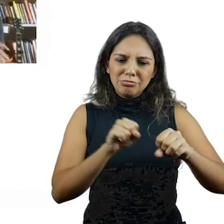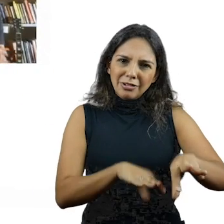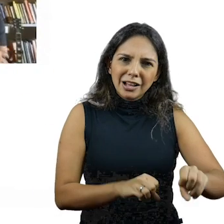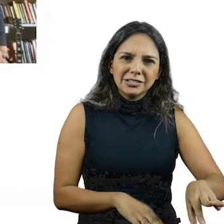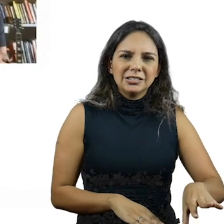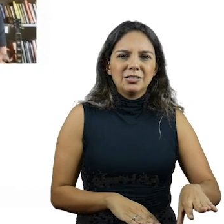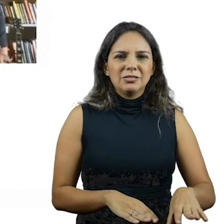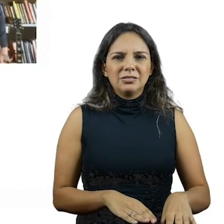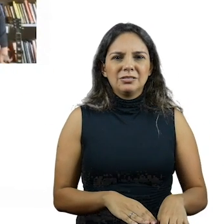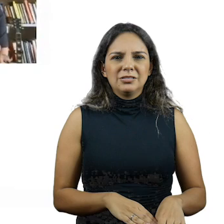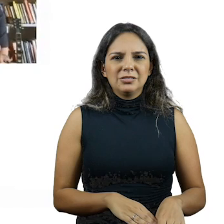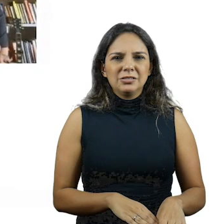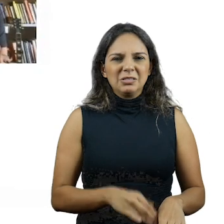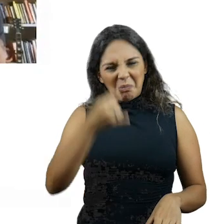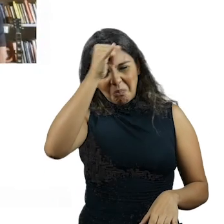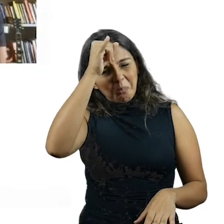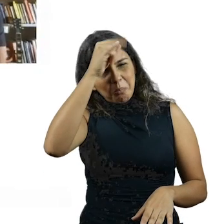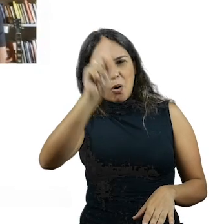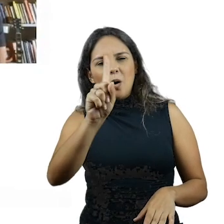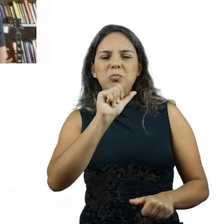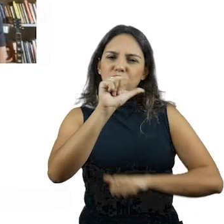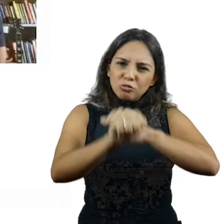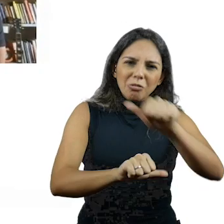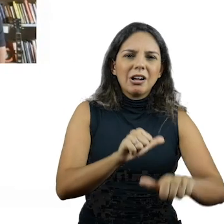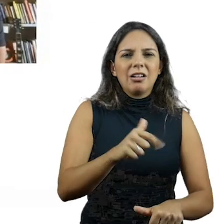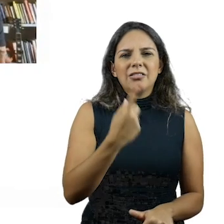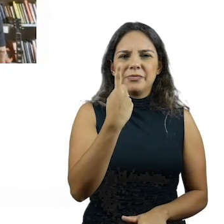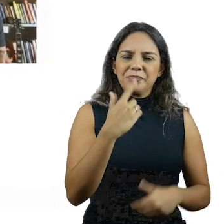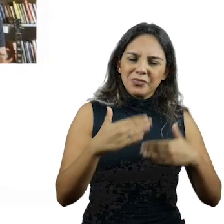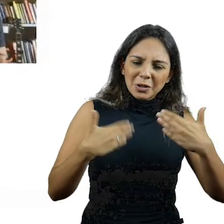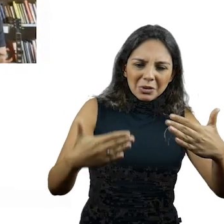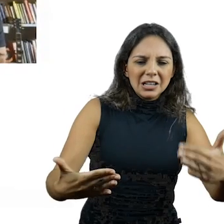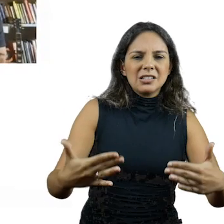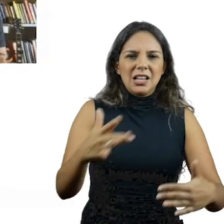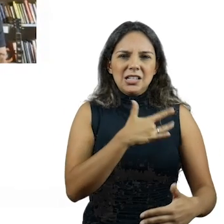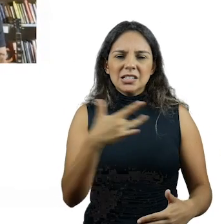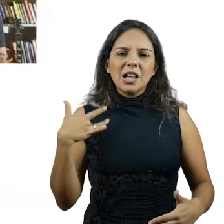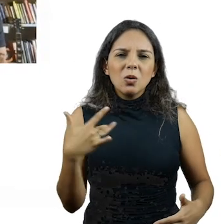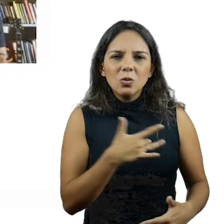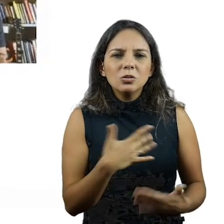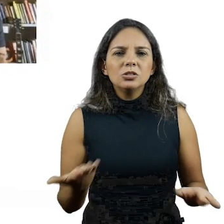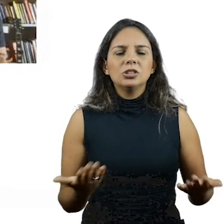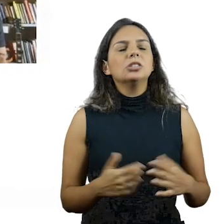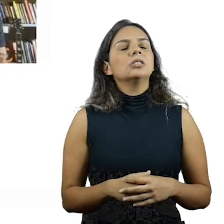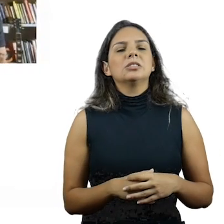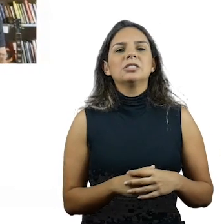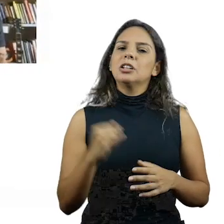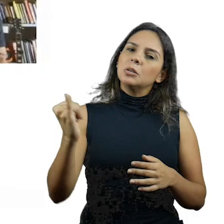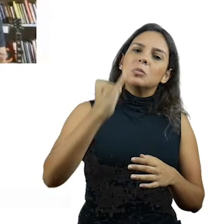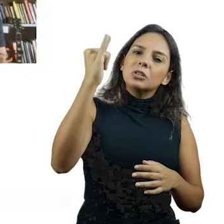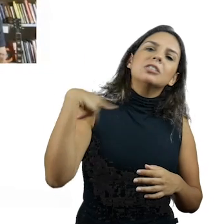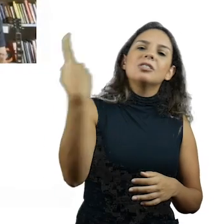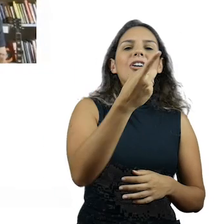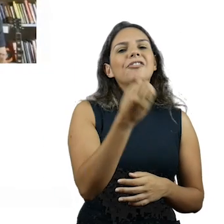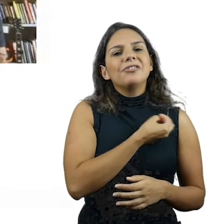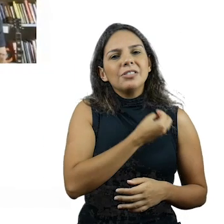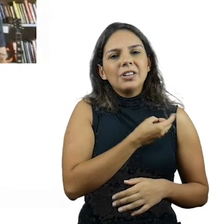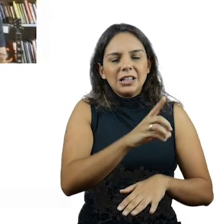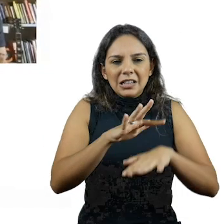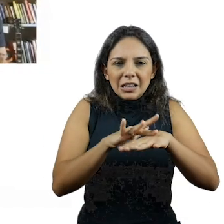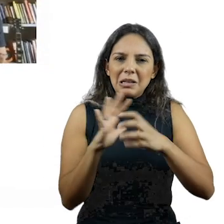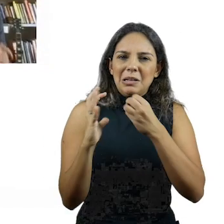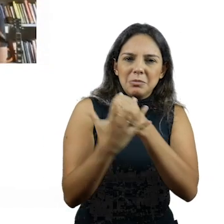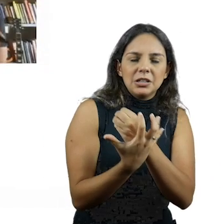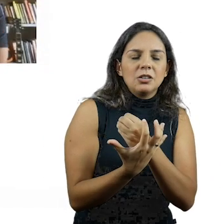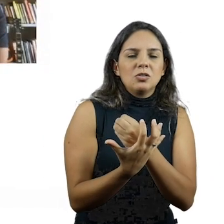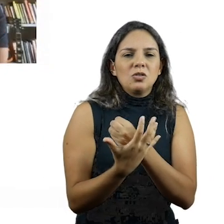que não seja um imbecil, e que a gente consiga ter um ministro da saúde. Eu acho que é importante a gente, vivendo essa